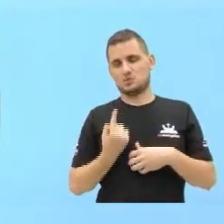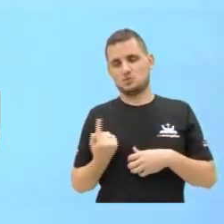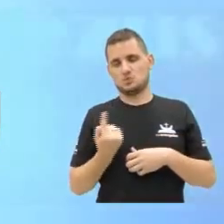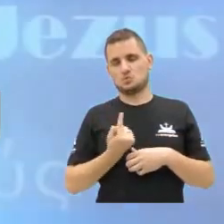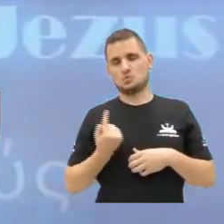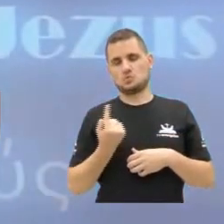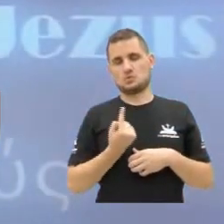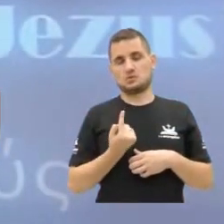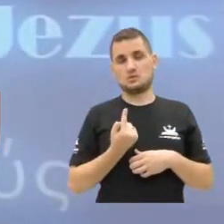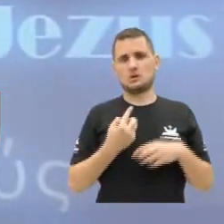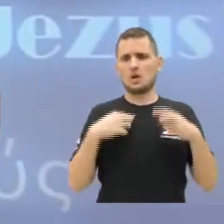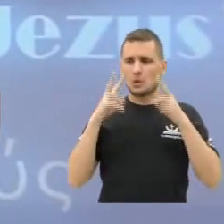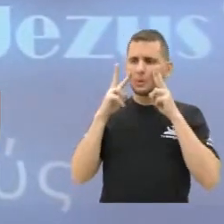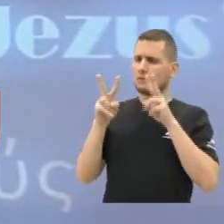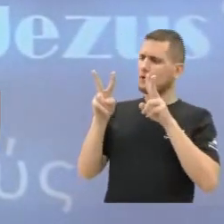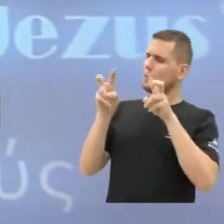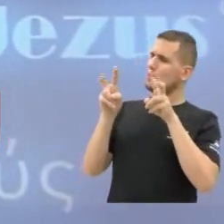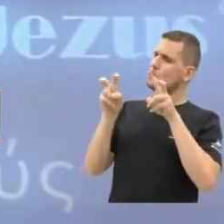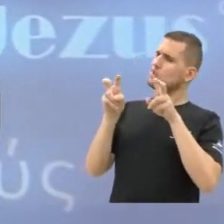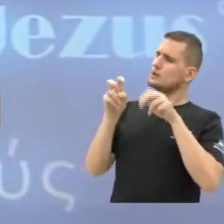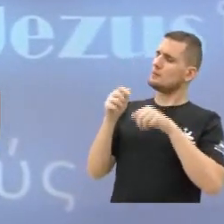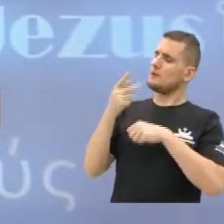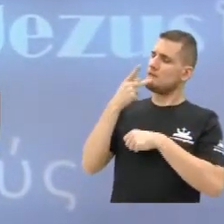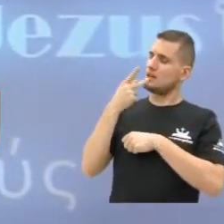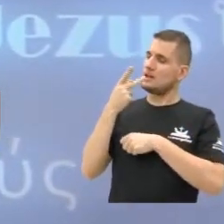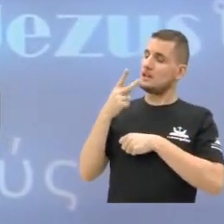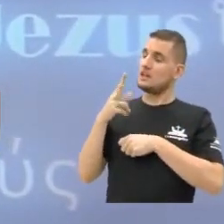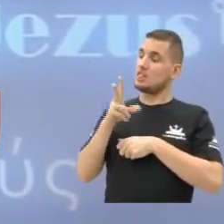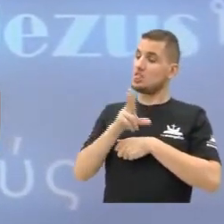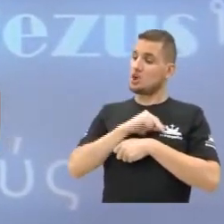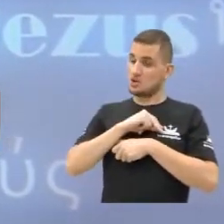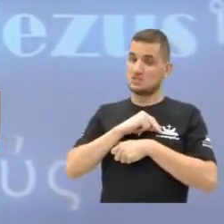Quando eu vi esse tema, eu falei, como as pessoas estão